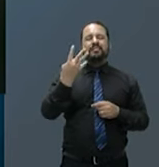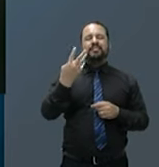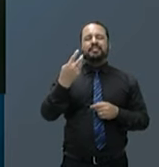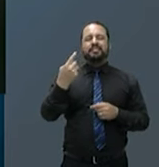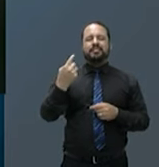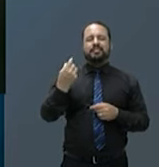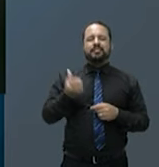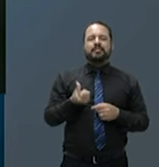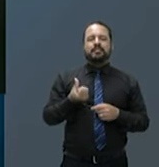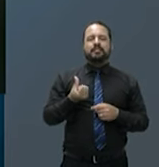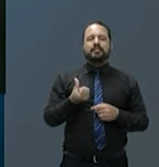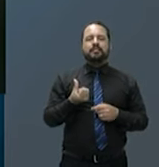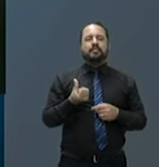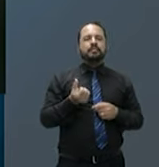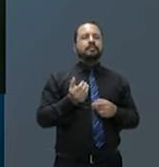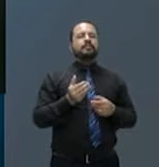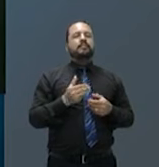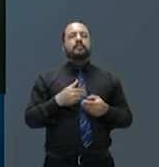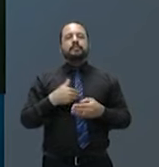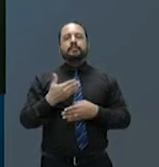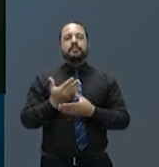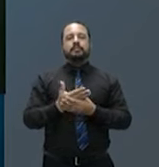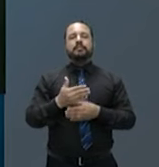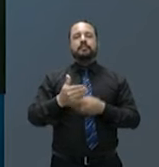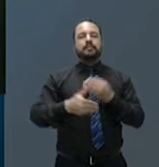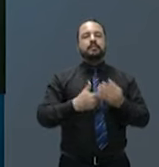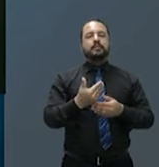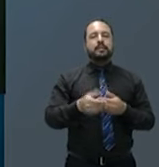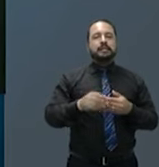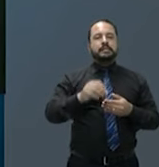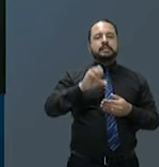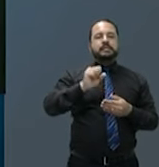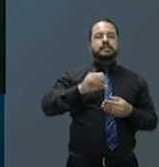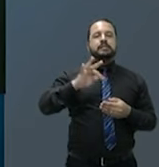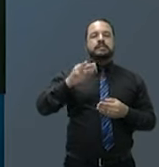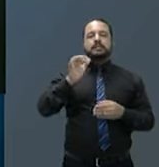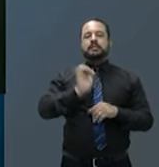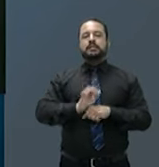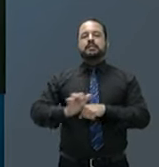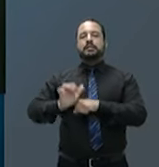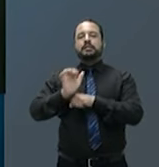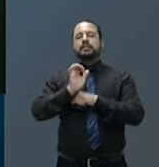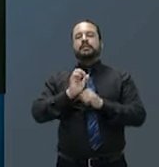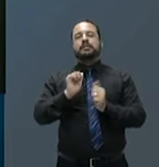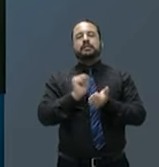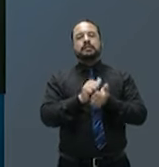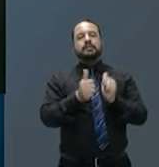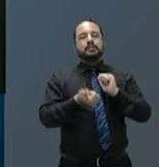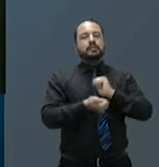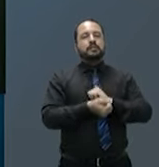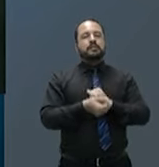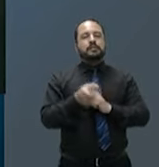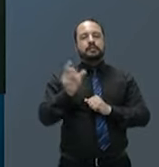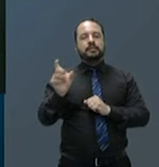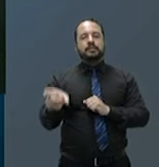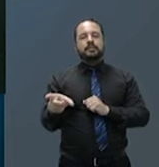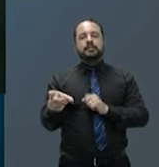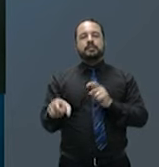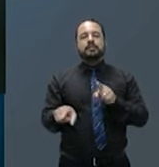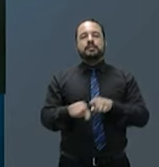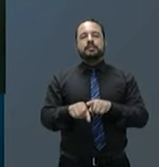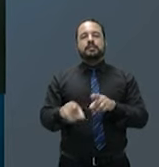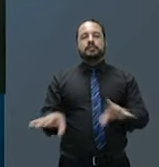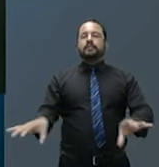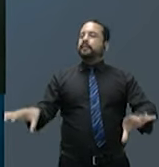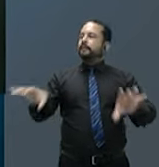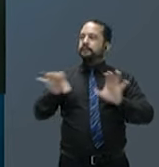2.043.826, procedente de Santa Catarina, em que, adaptada a tese, aqui também, neste caso, nega-se